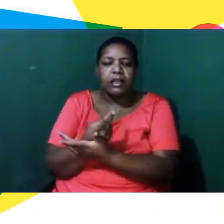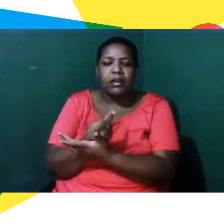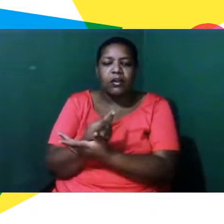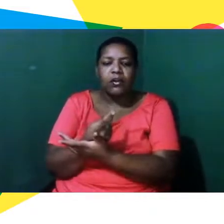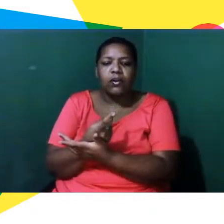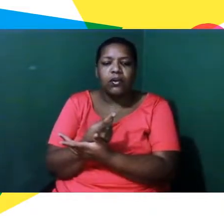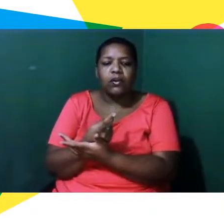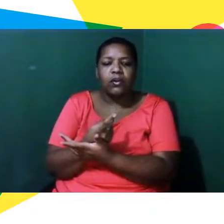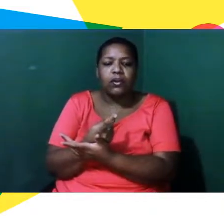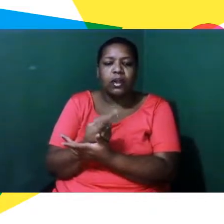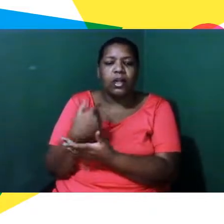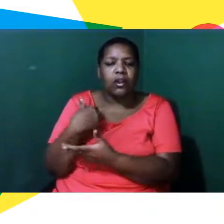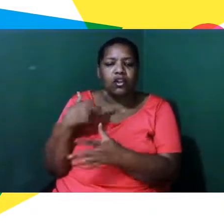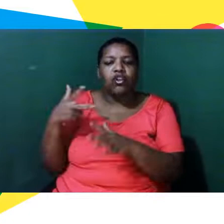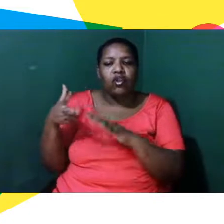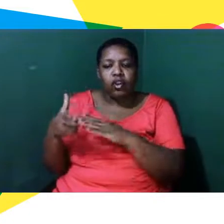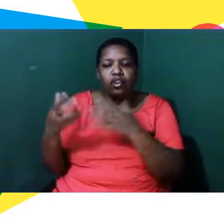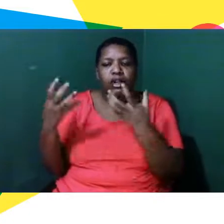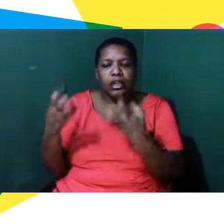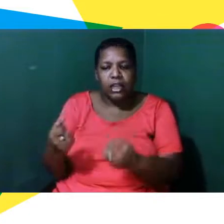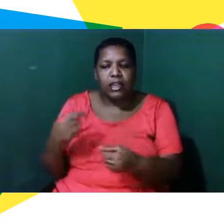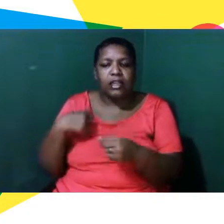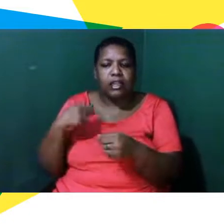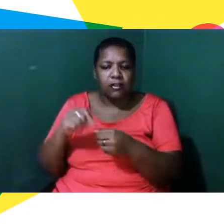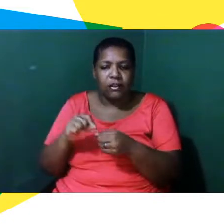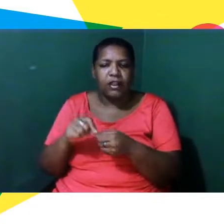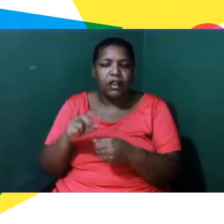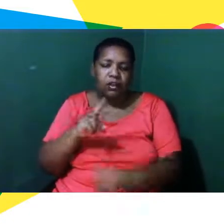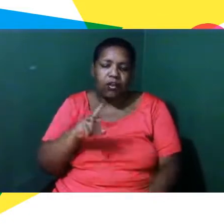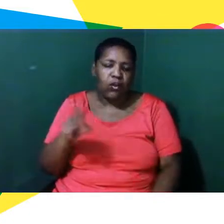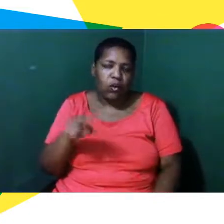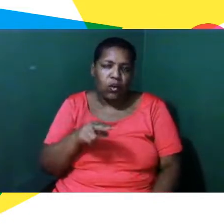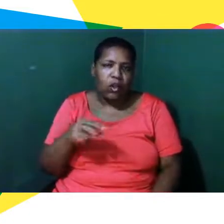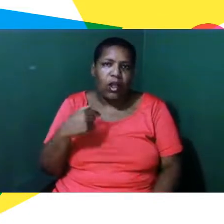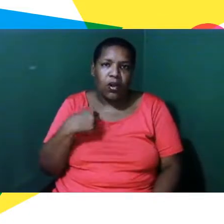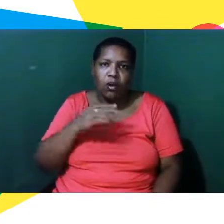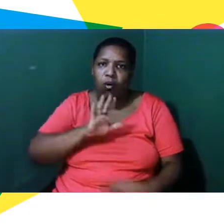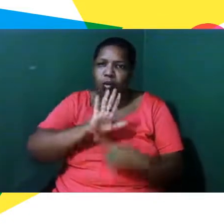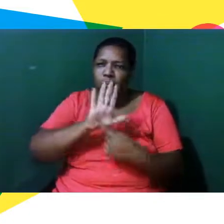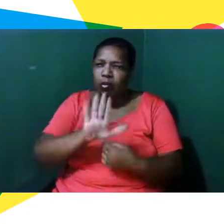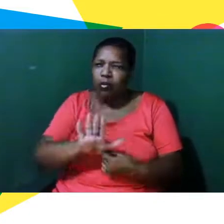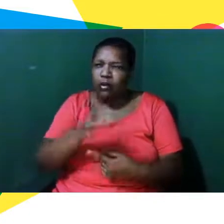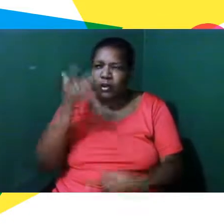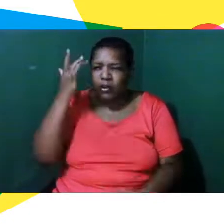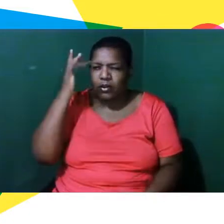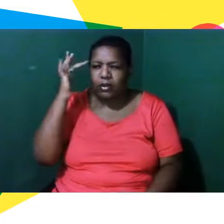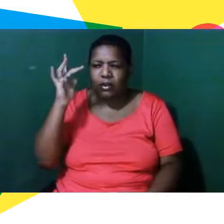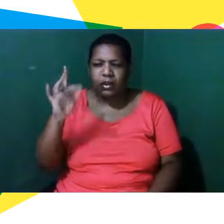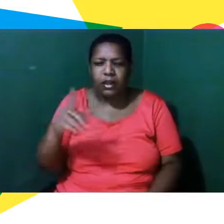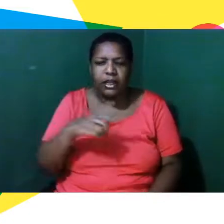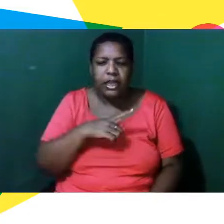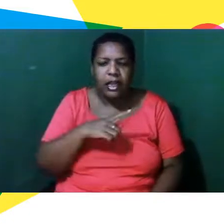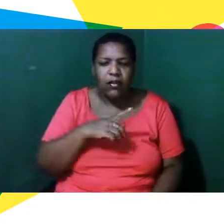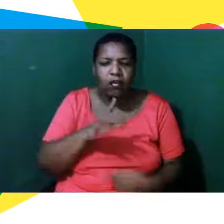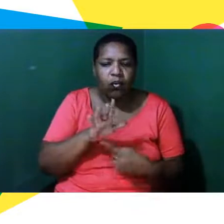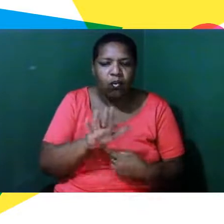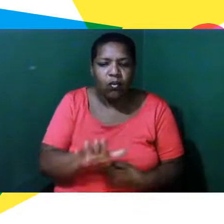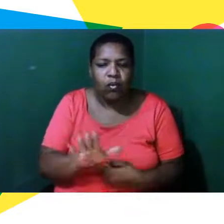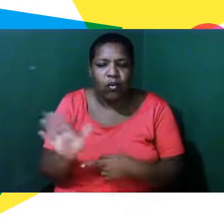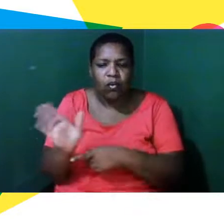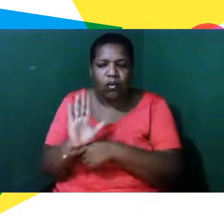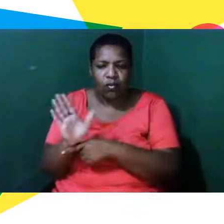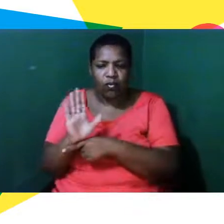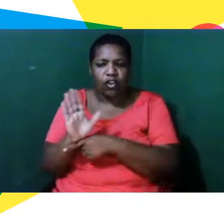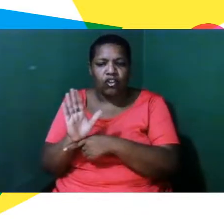cortes e qual que a gente tá fazendo mas esse negócio eu tinha mostrado no Face tava no na hora que eu mostrei o vídeo do